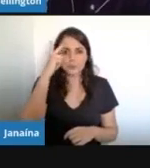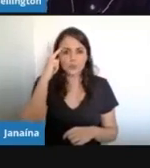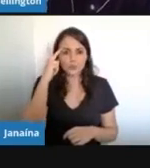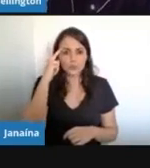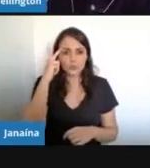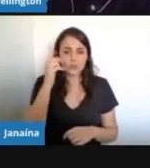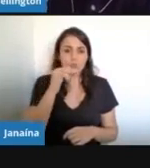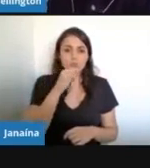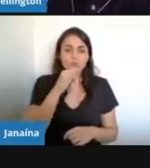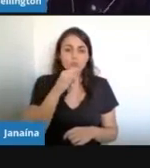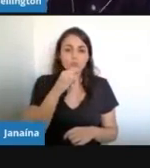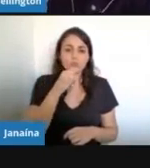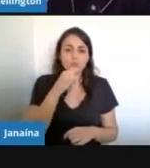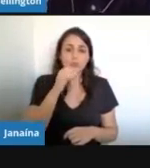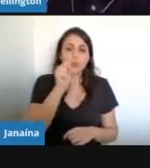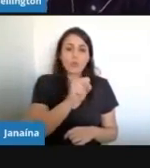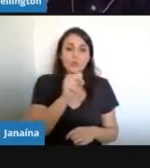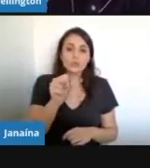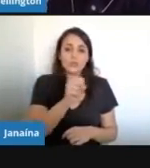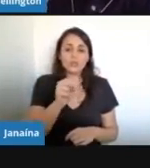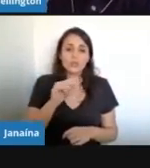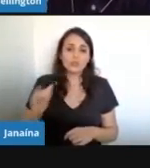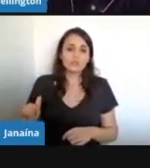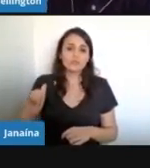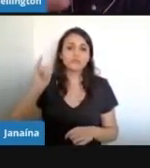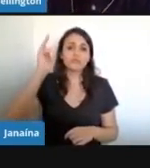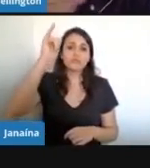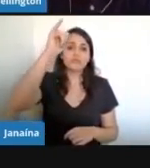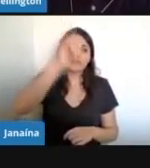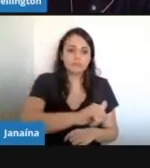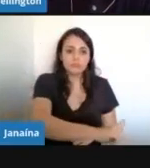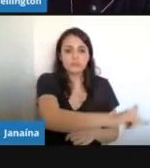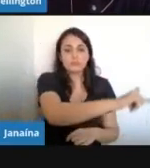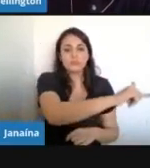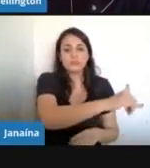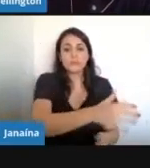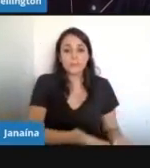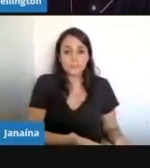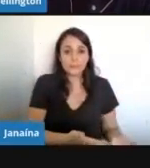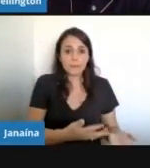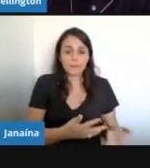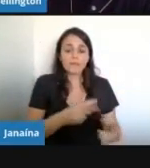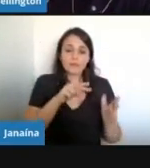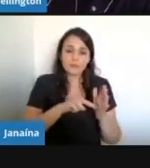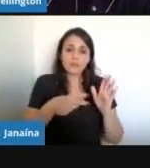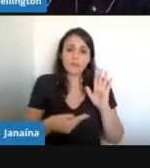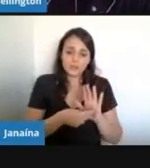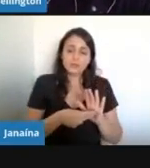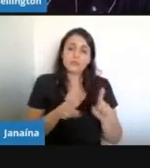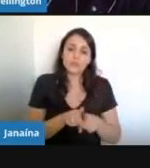que 88 desses aviões caíssem ao mesmo tempo. Também representa